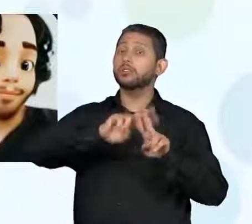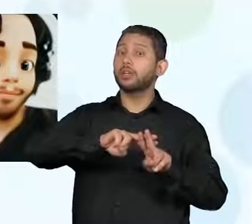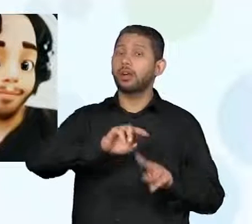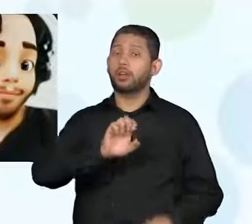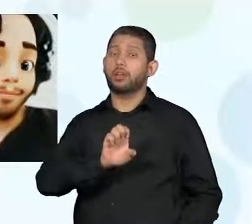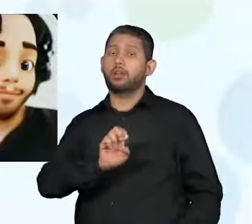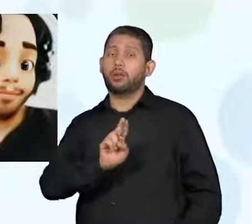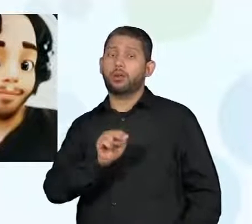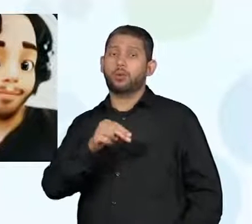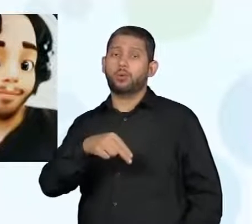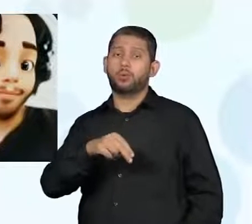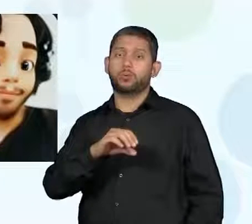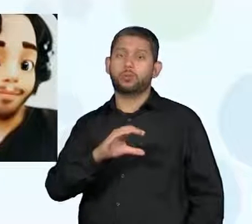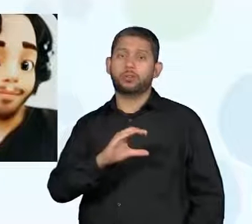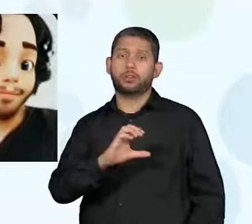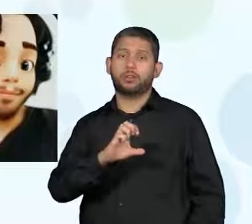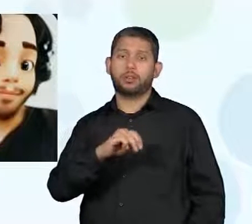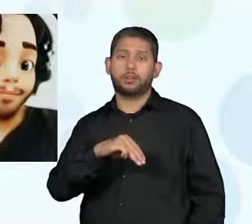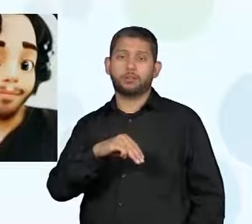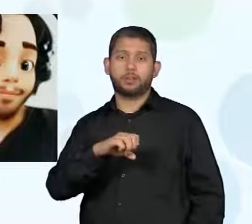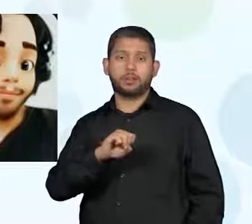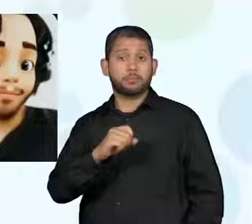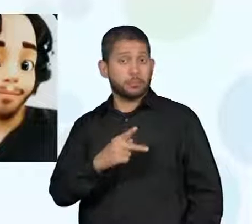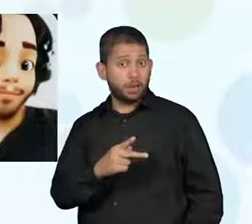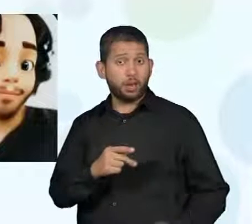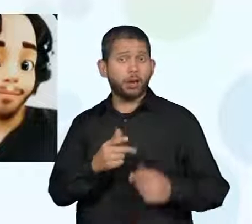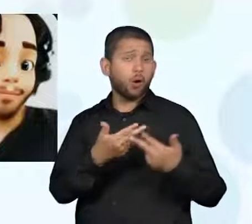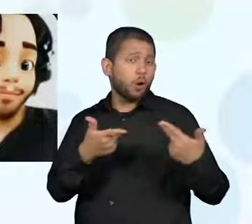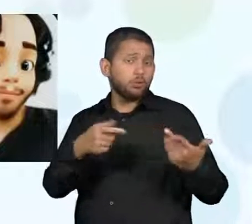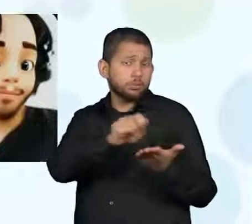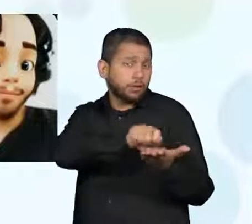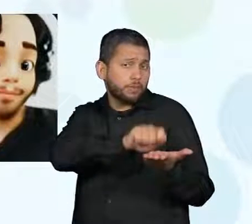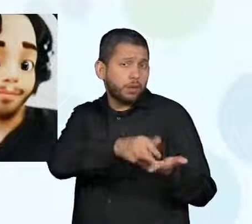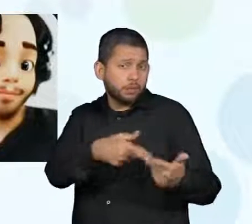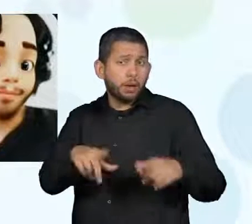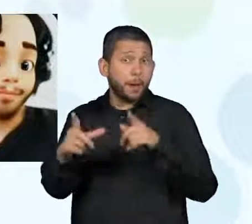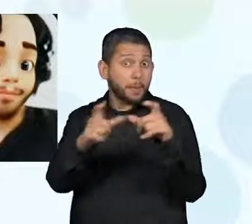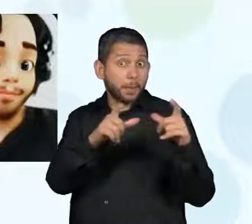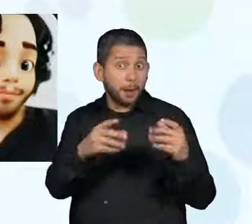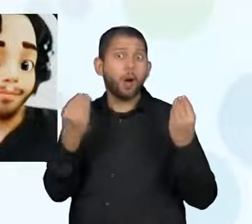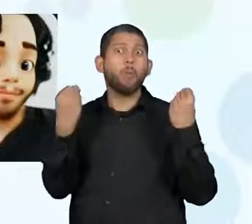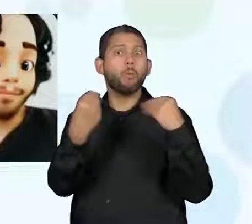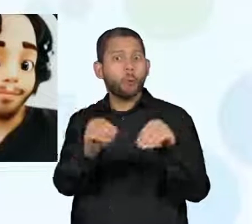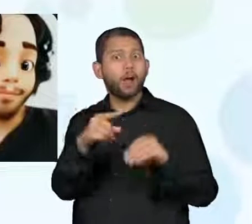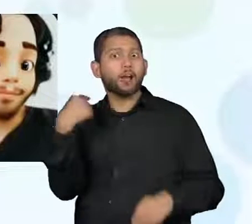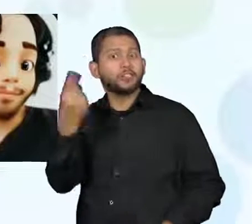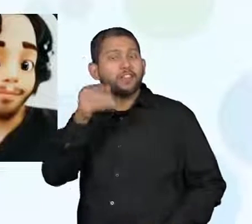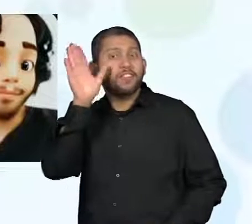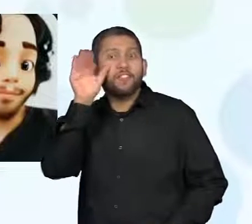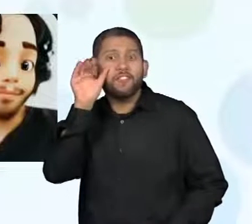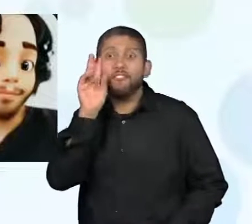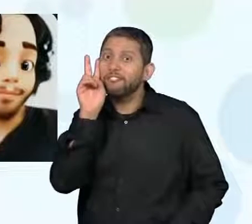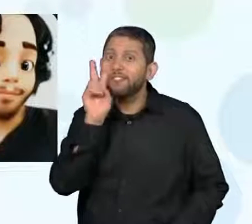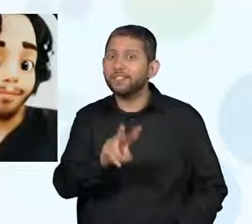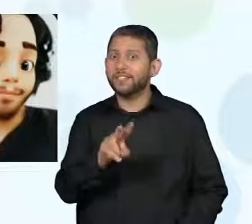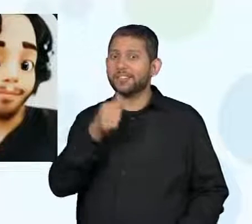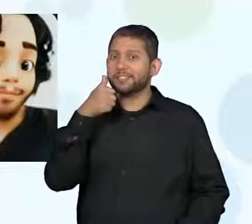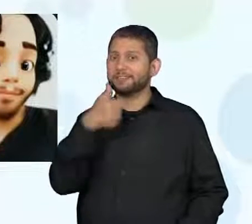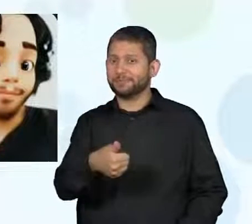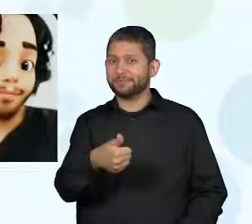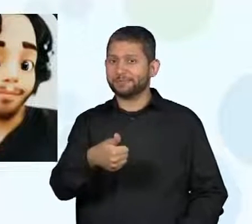compartilhar aí os seus registros, ok? E aí nós vamos ficar bem felizes de ver ali os seus registros, tá